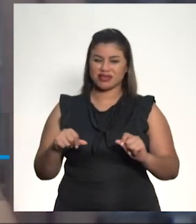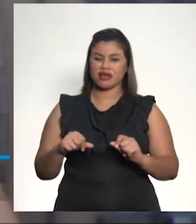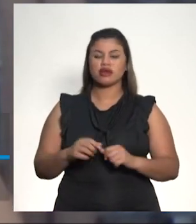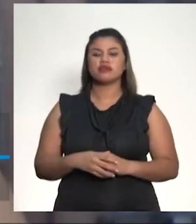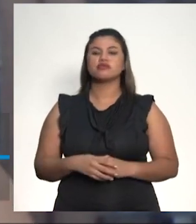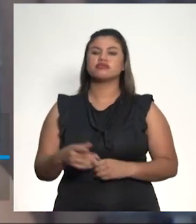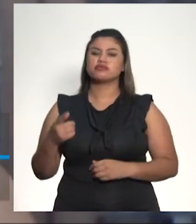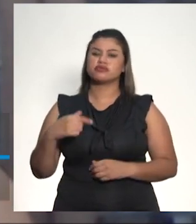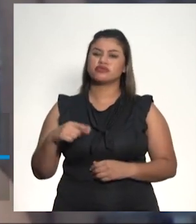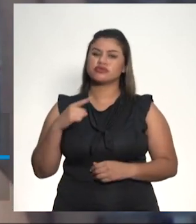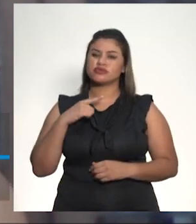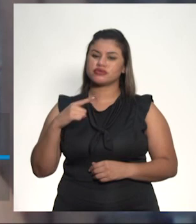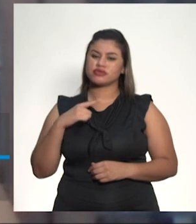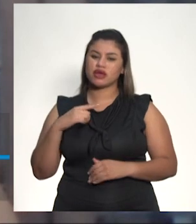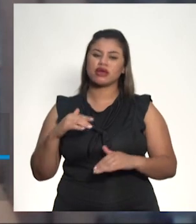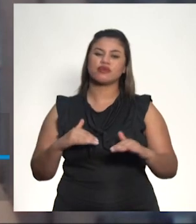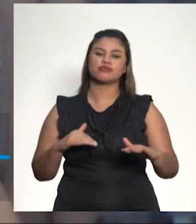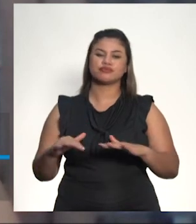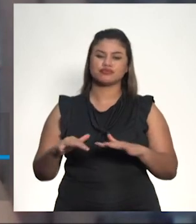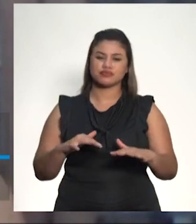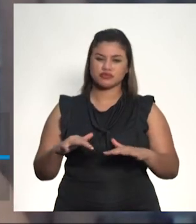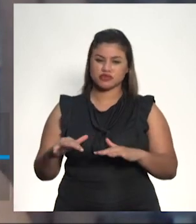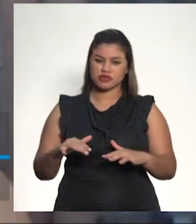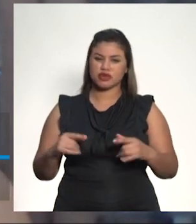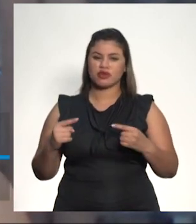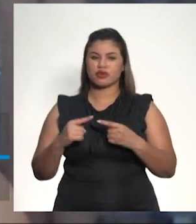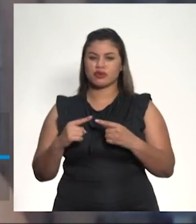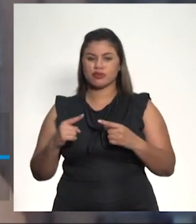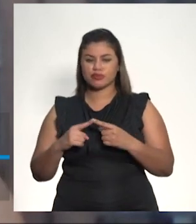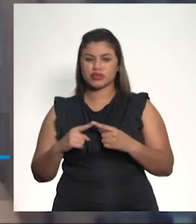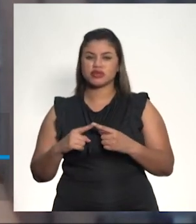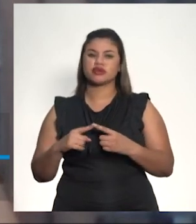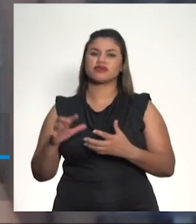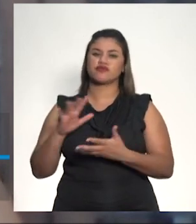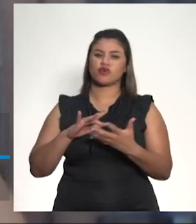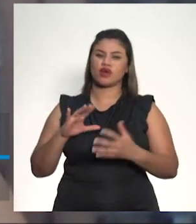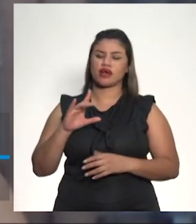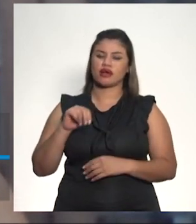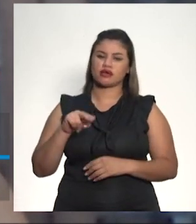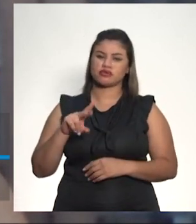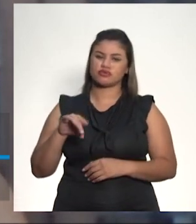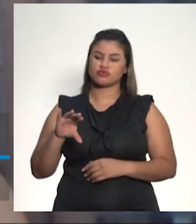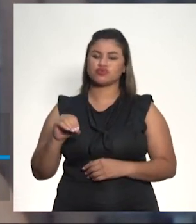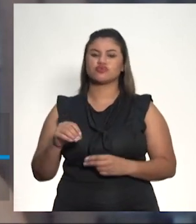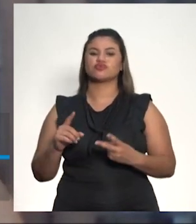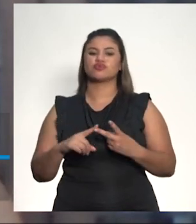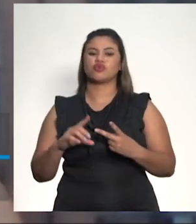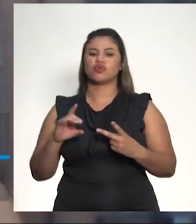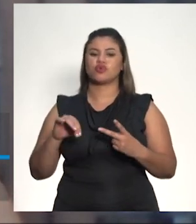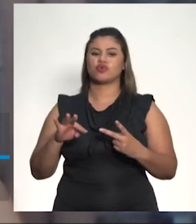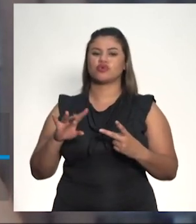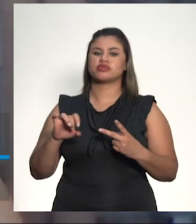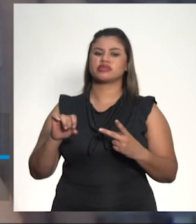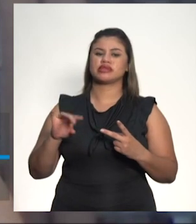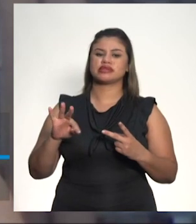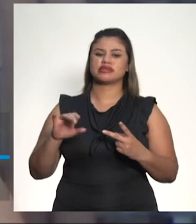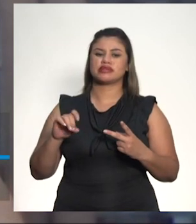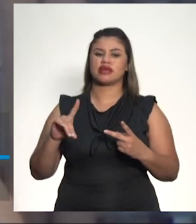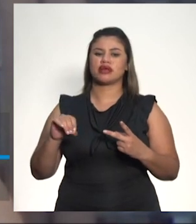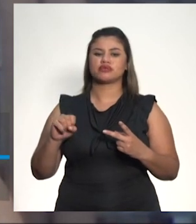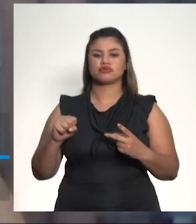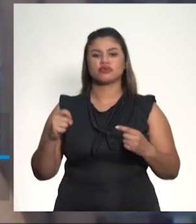uma série de mobilizações, né? A Revolta de Canudos, Contestado, né? Que são lutas